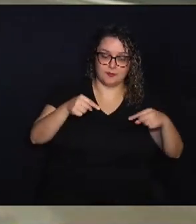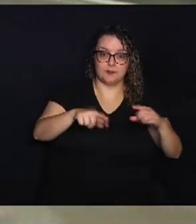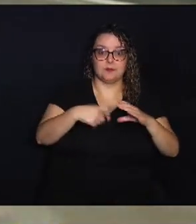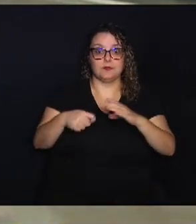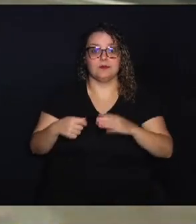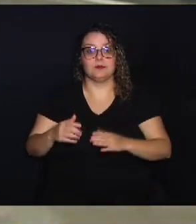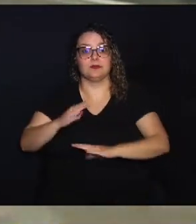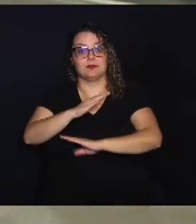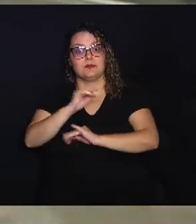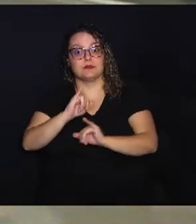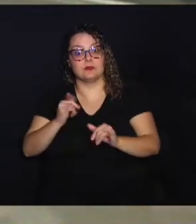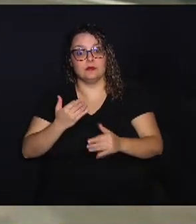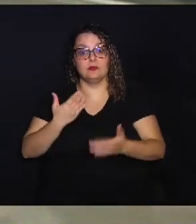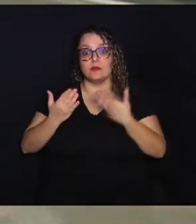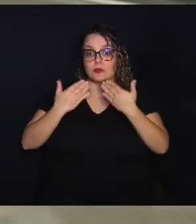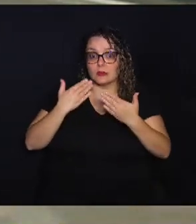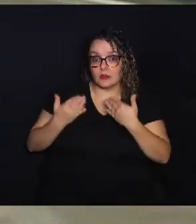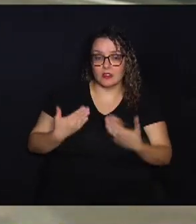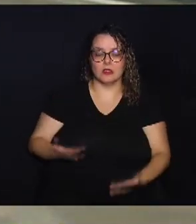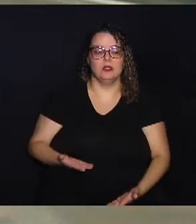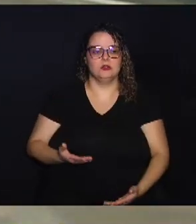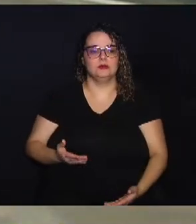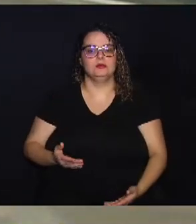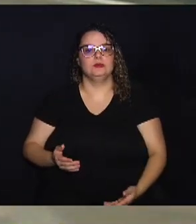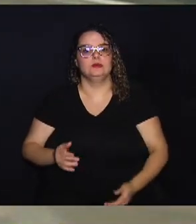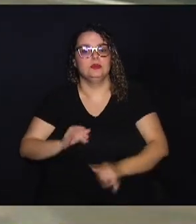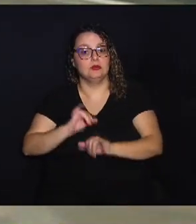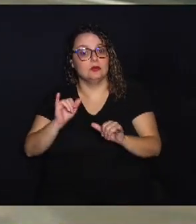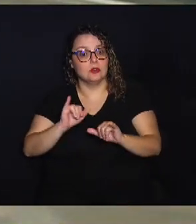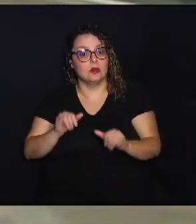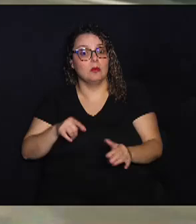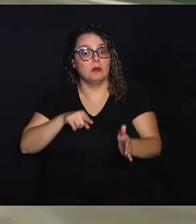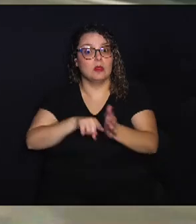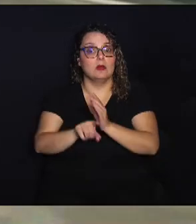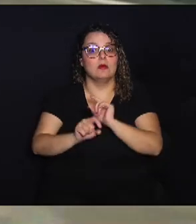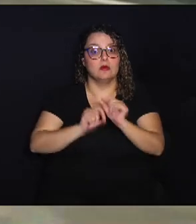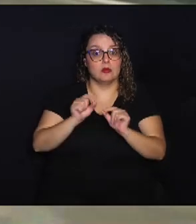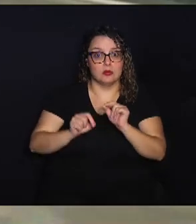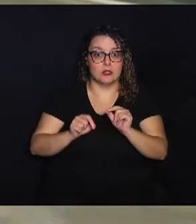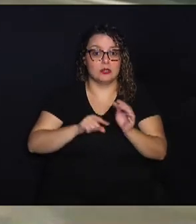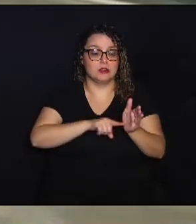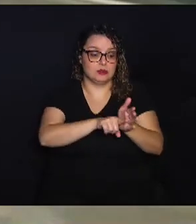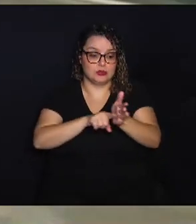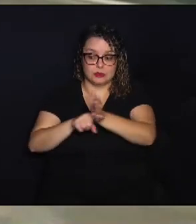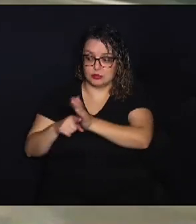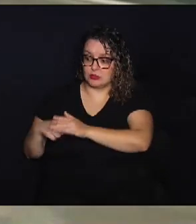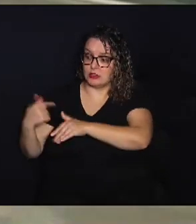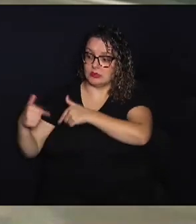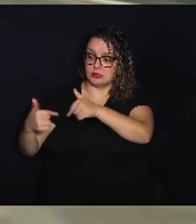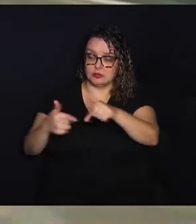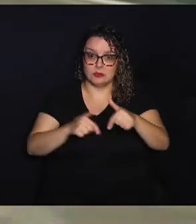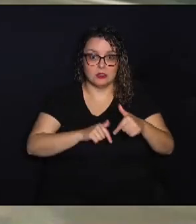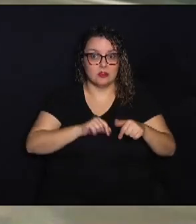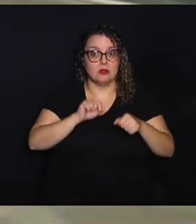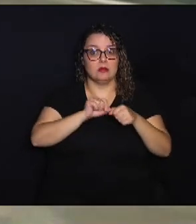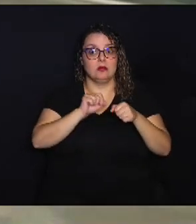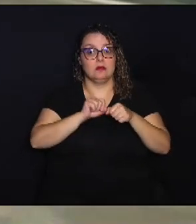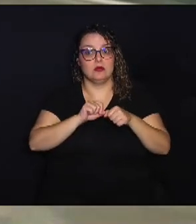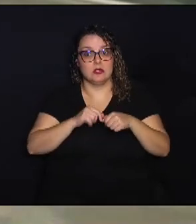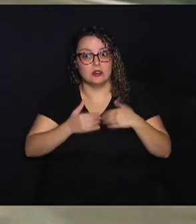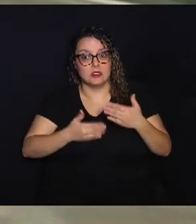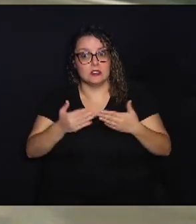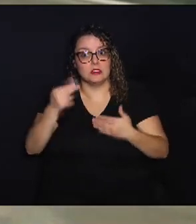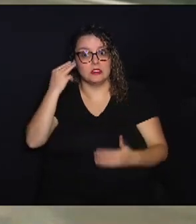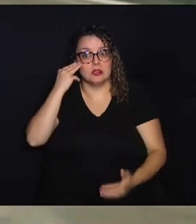jornal, no Câmara Notícia, pergunta o que você acredita que dessa pesquisa, desse trabalho que vocês fizeram aí, dessa